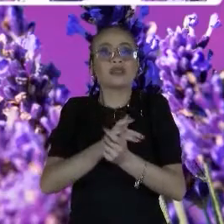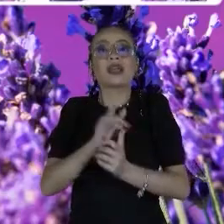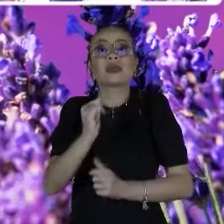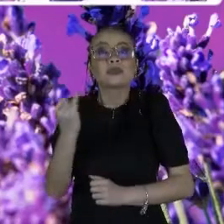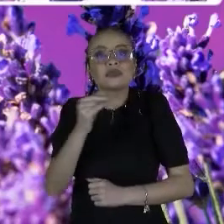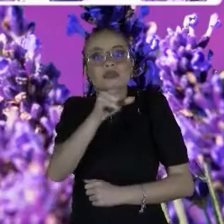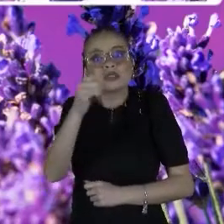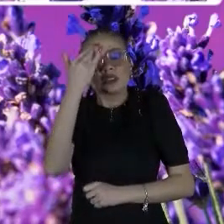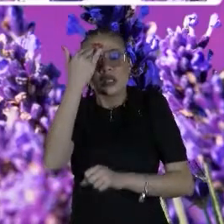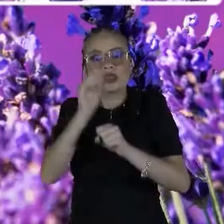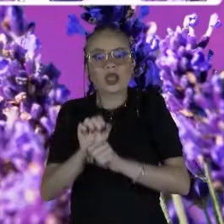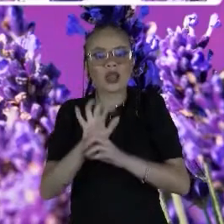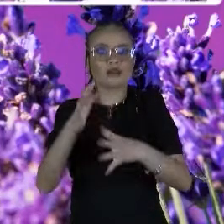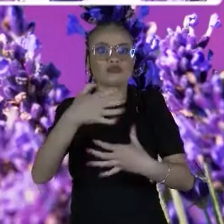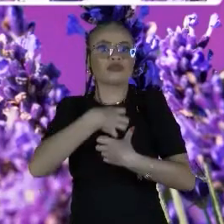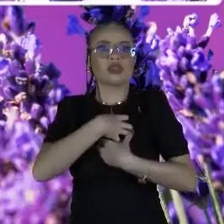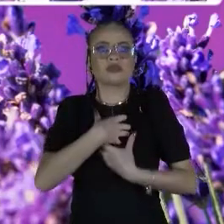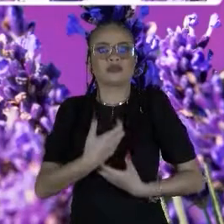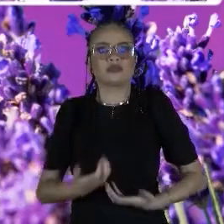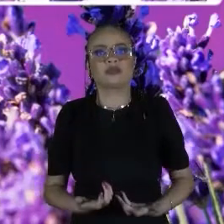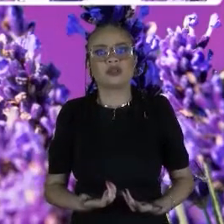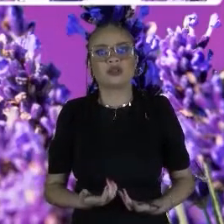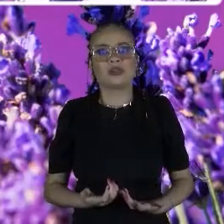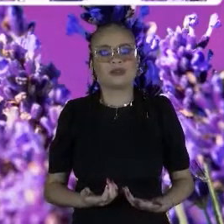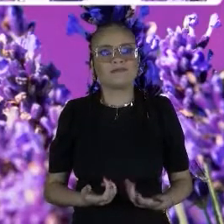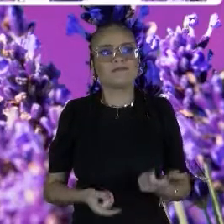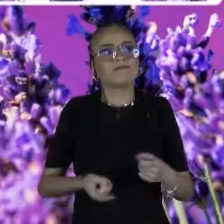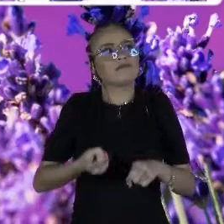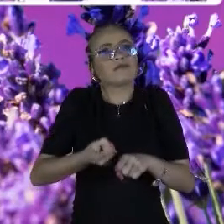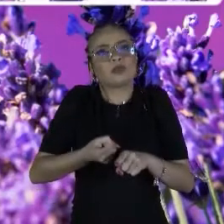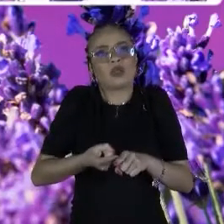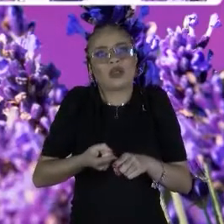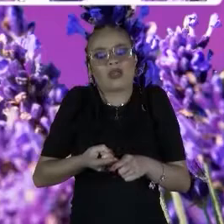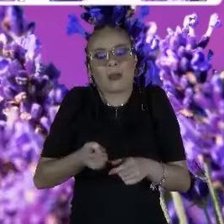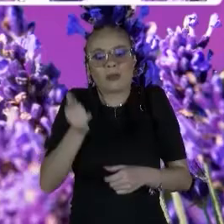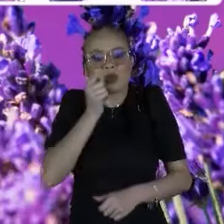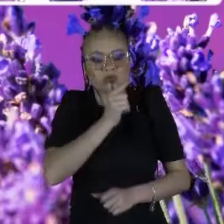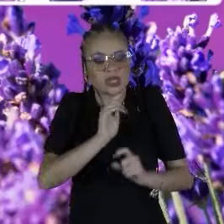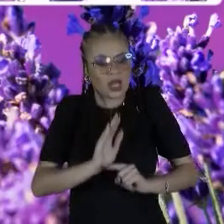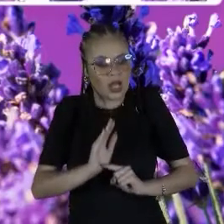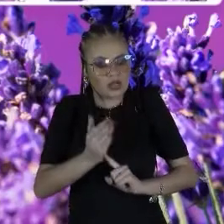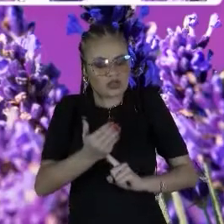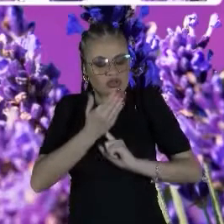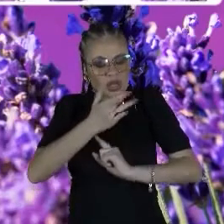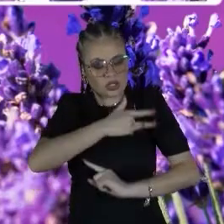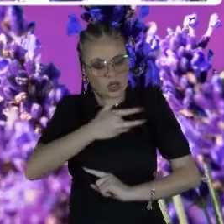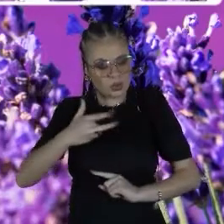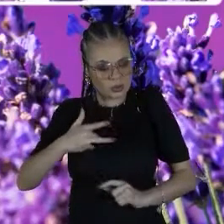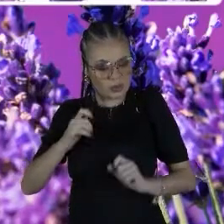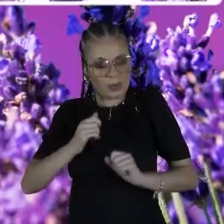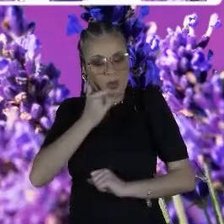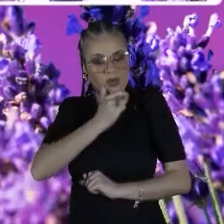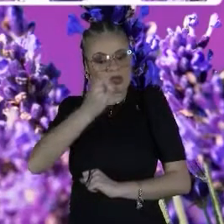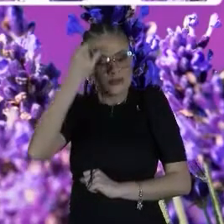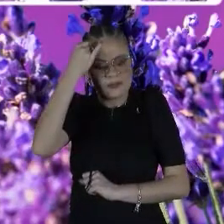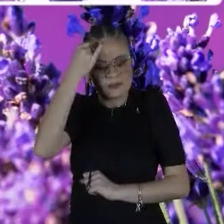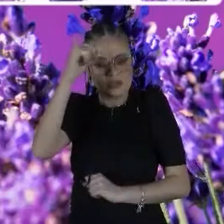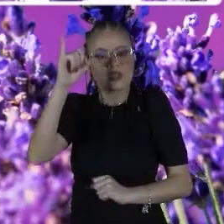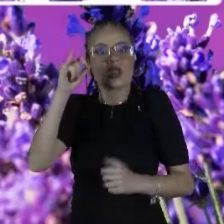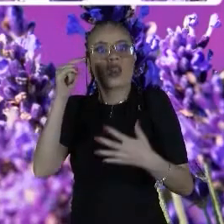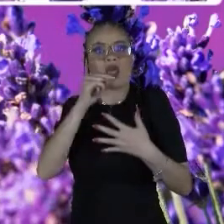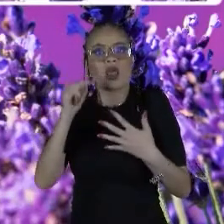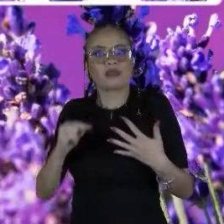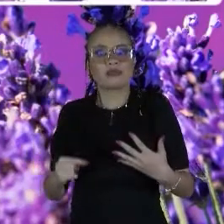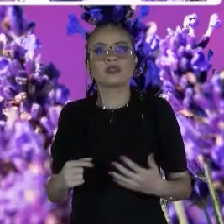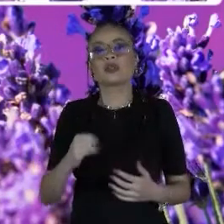importante você entender você não tem nada mais esse caso para a saúde do que a prevenção Então